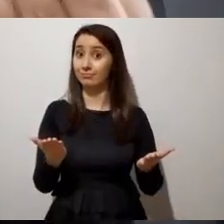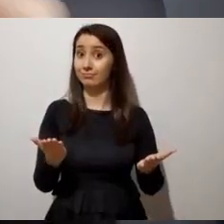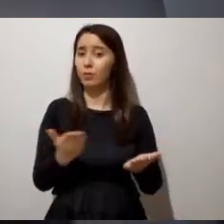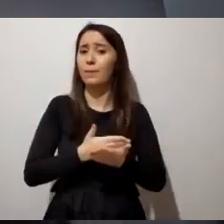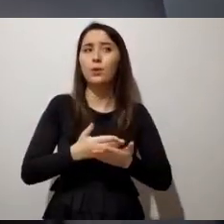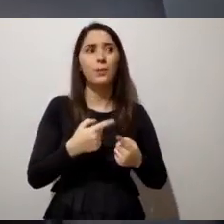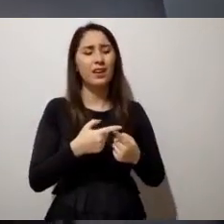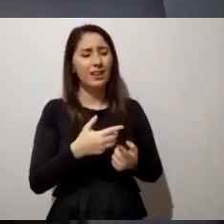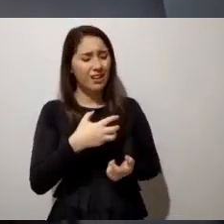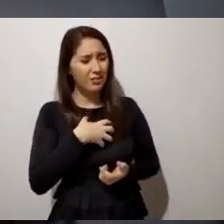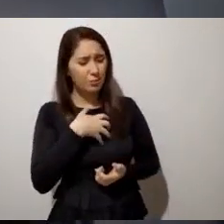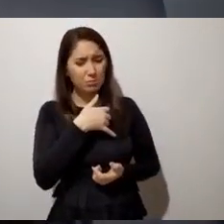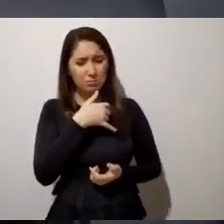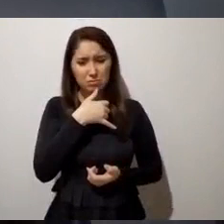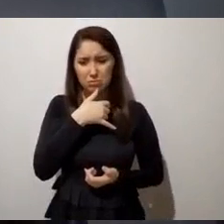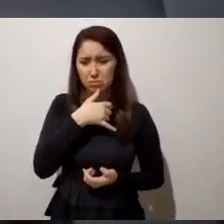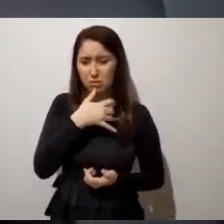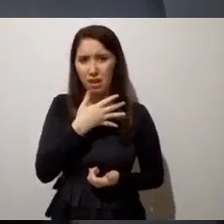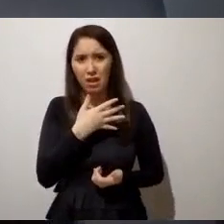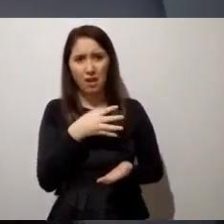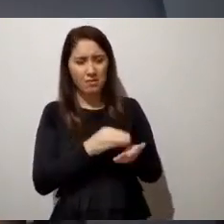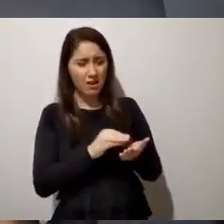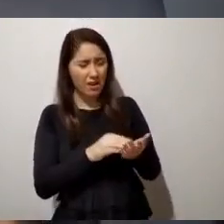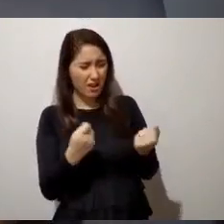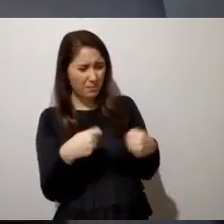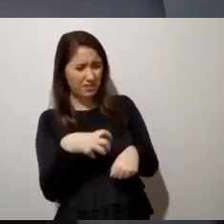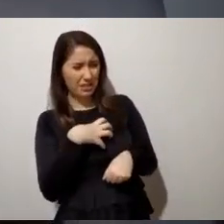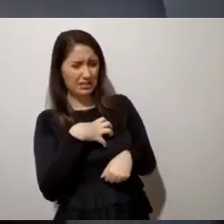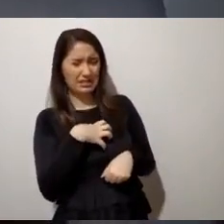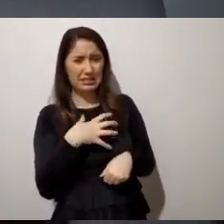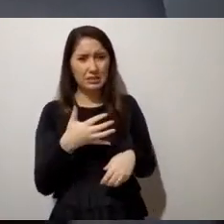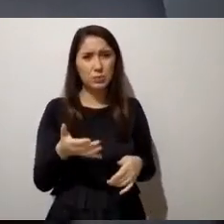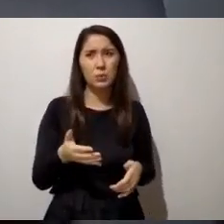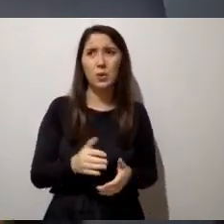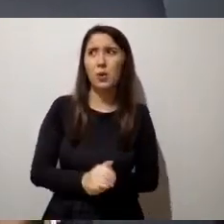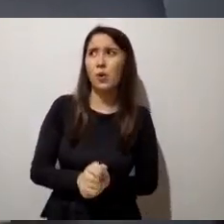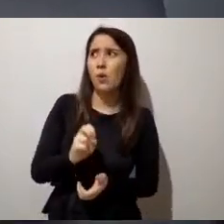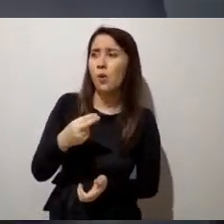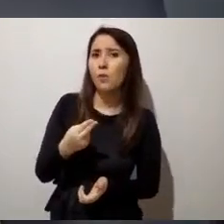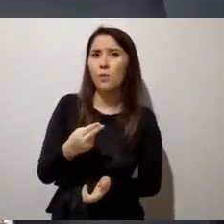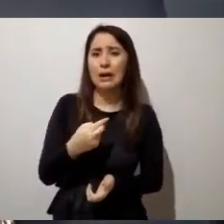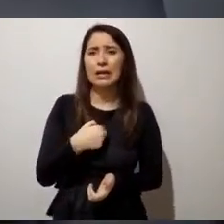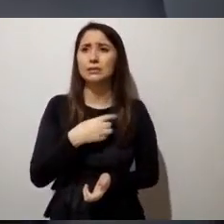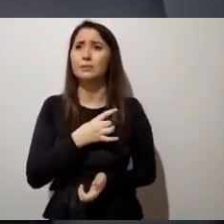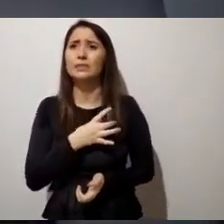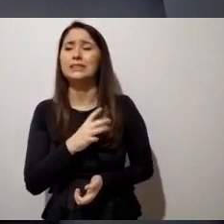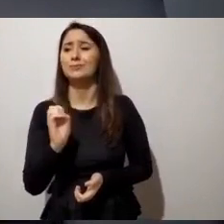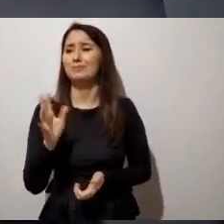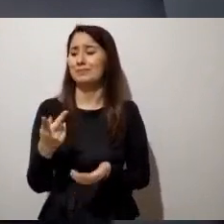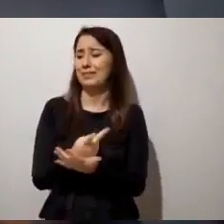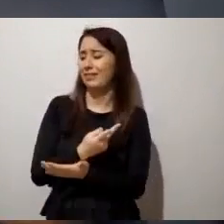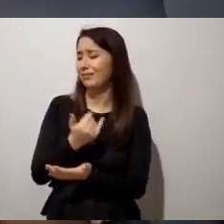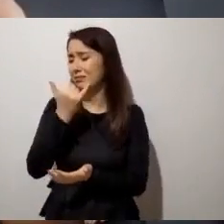tristeza? Será que é uma sensação de impotência, de incapacidade? Será que é um certo medo de que algo aconteça